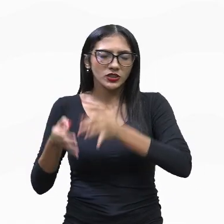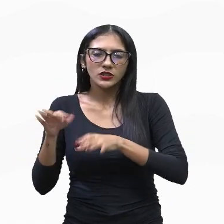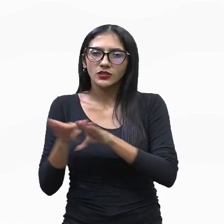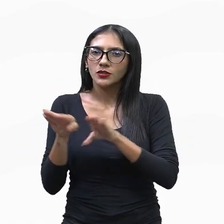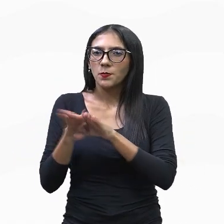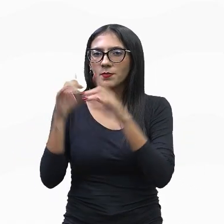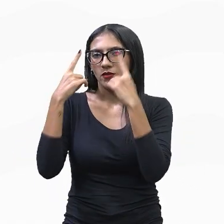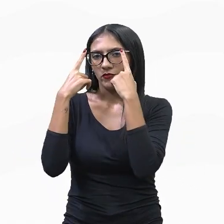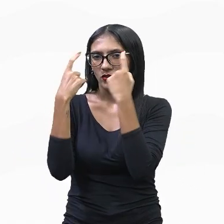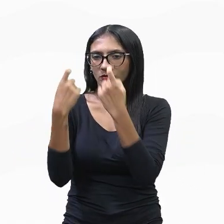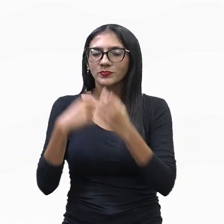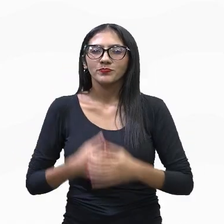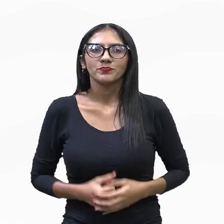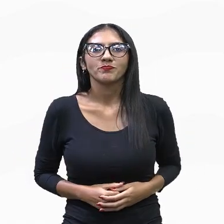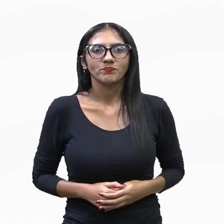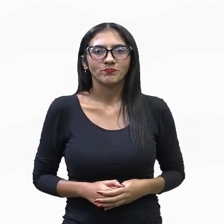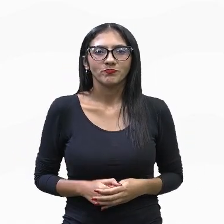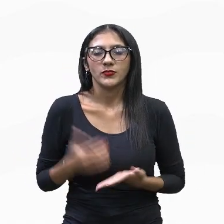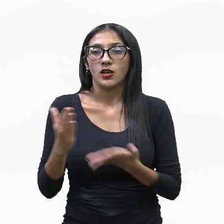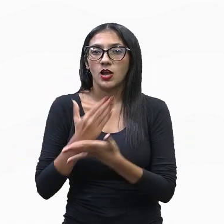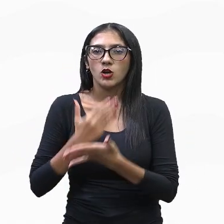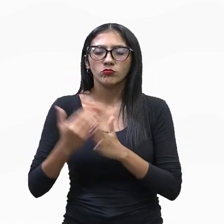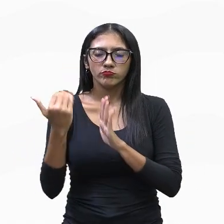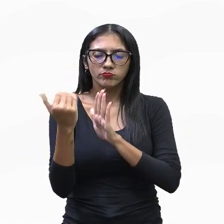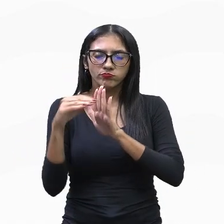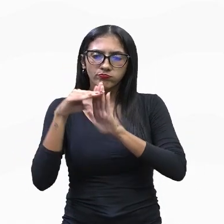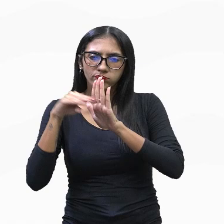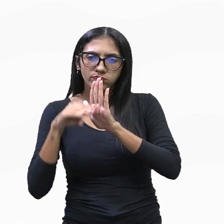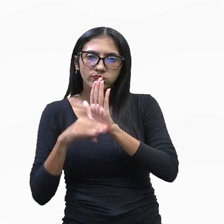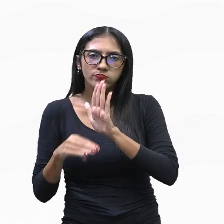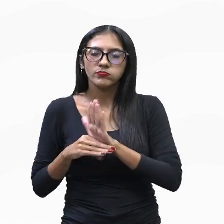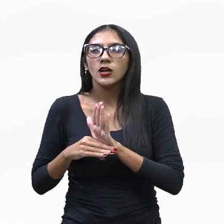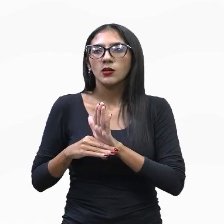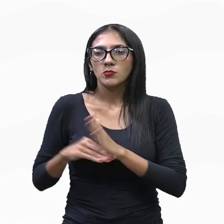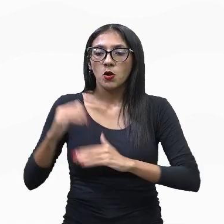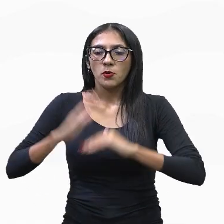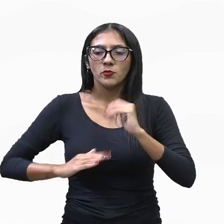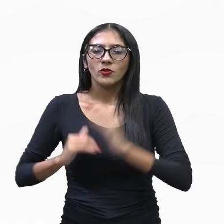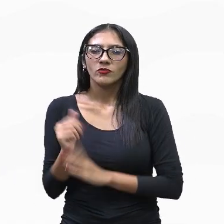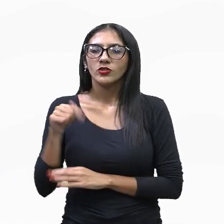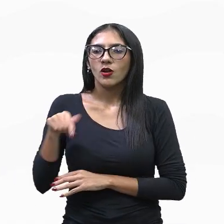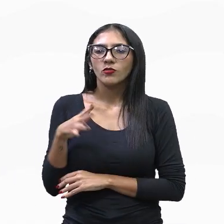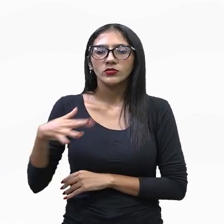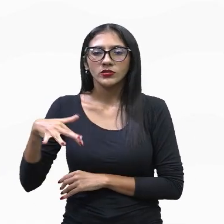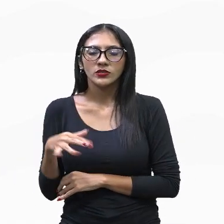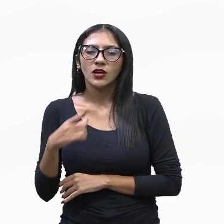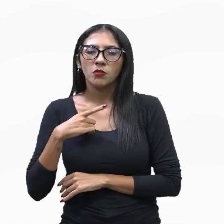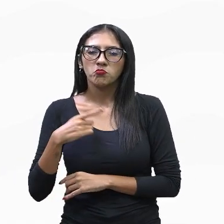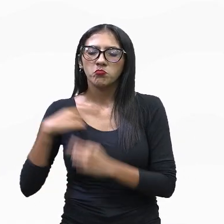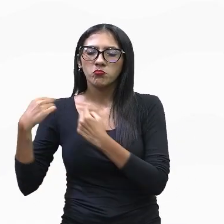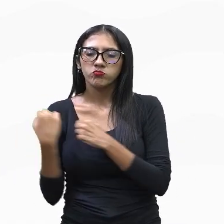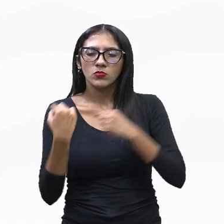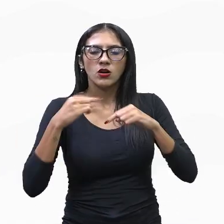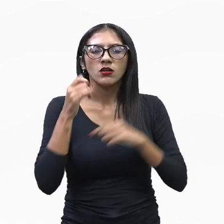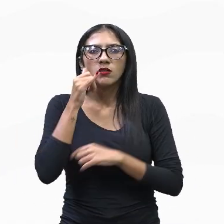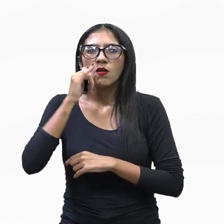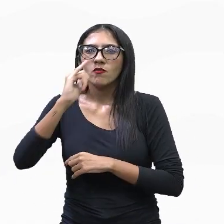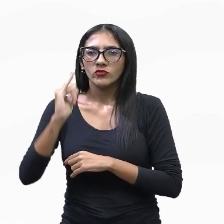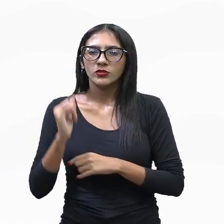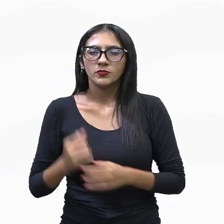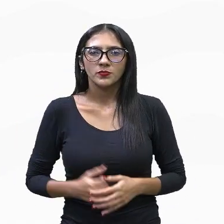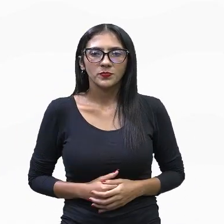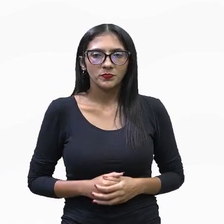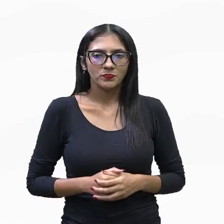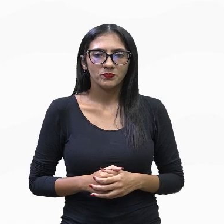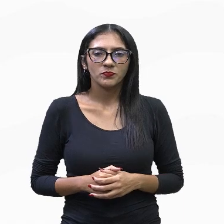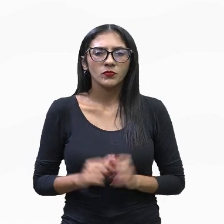violência. Por meio de normas, os profissionais dessa área atuam no combate e punição de crimes e contravenções.